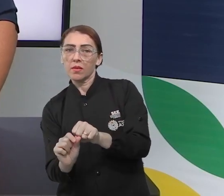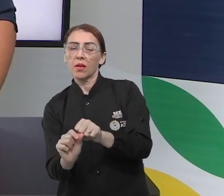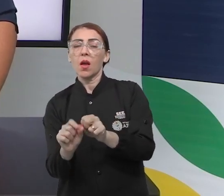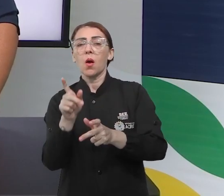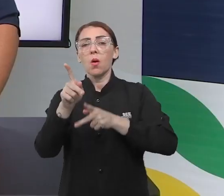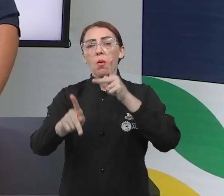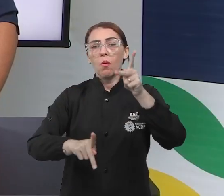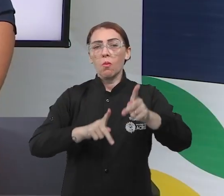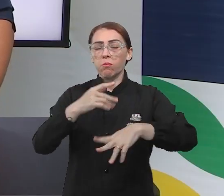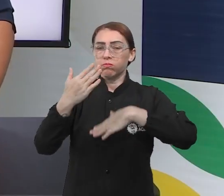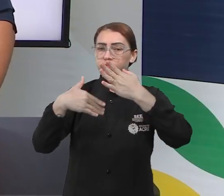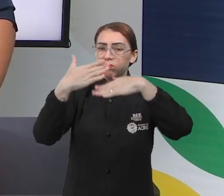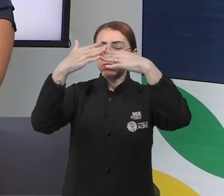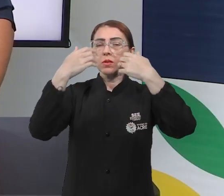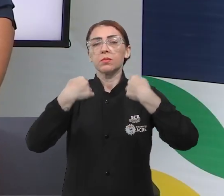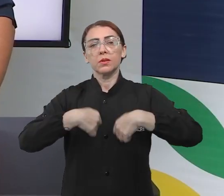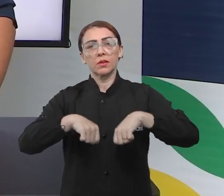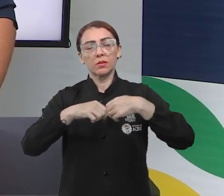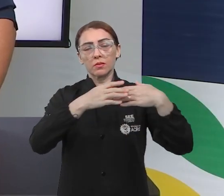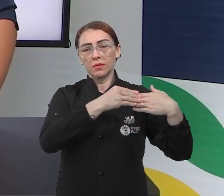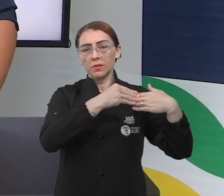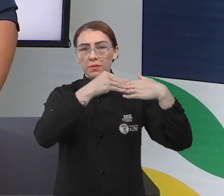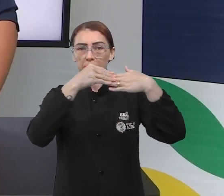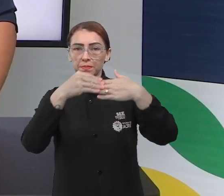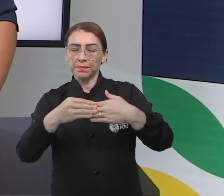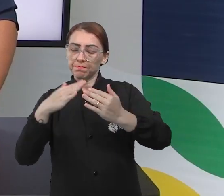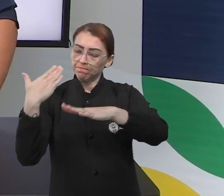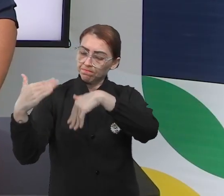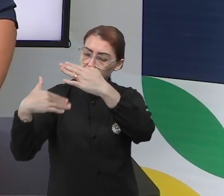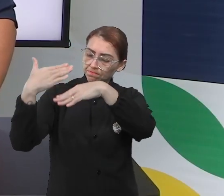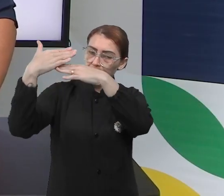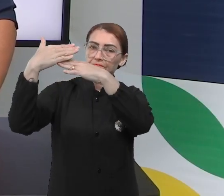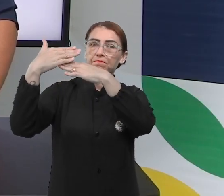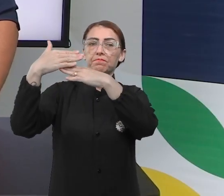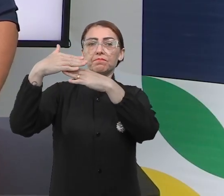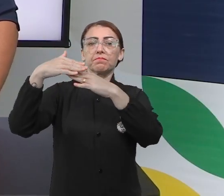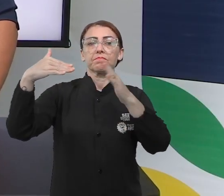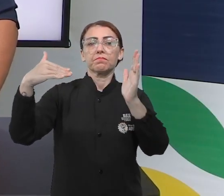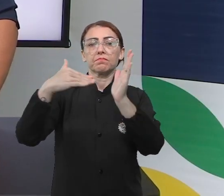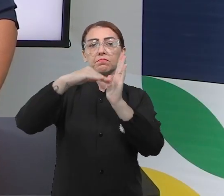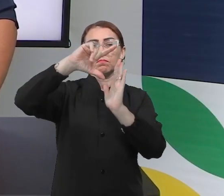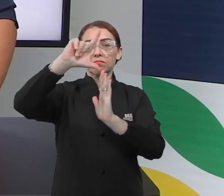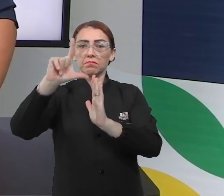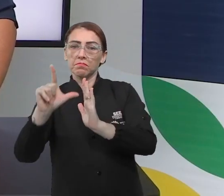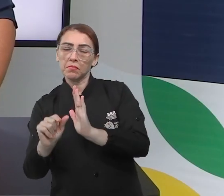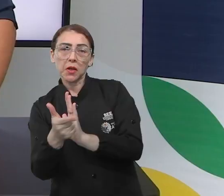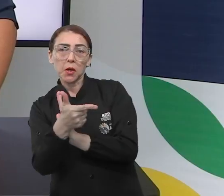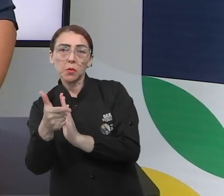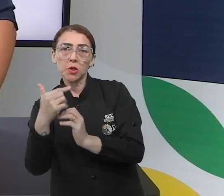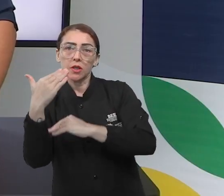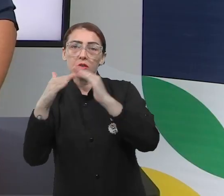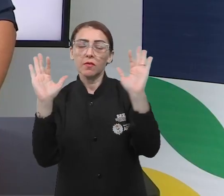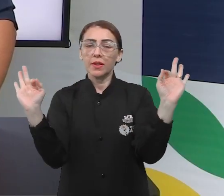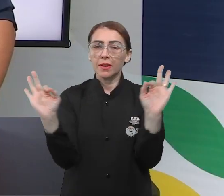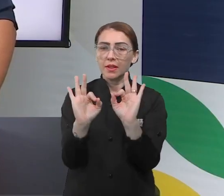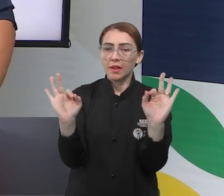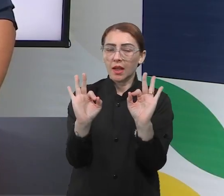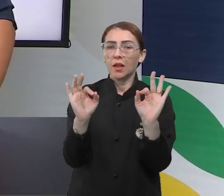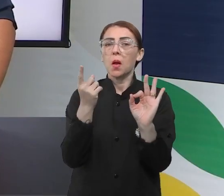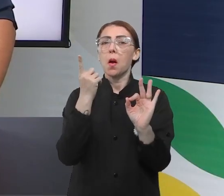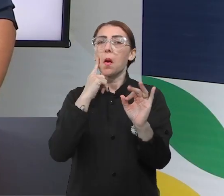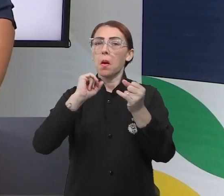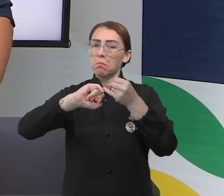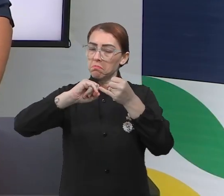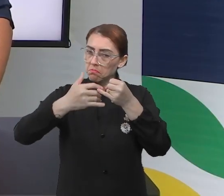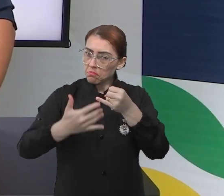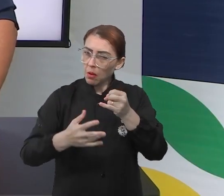povo desenvolvido e precisavam levar esse desenvolvimento à África não desenvolvida. Olha só, viu? Que